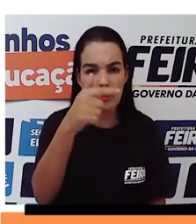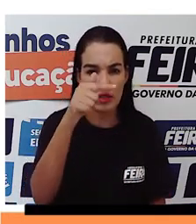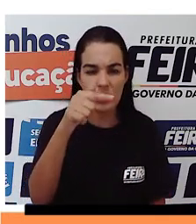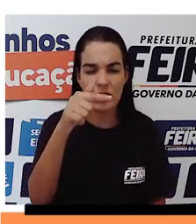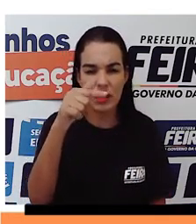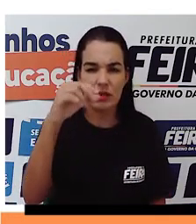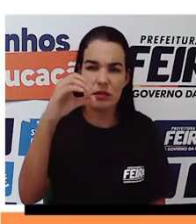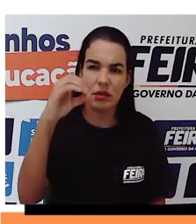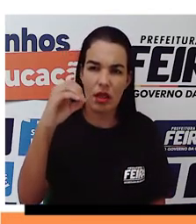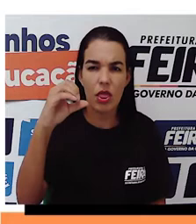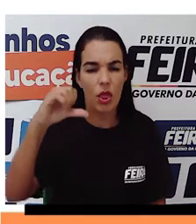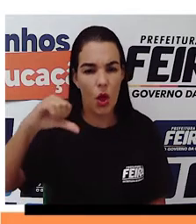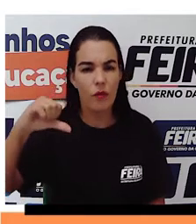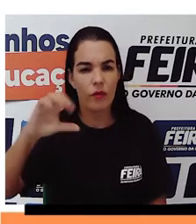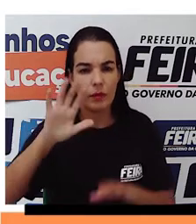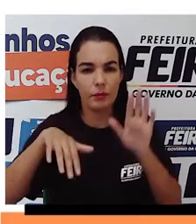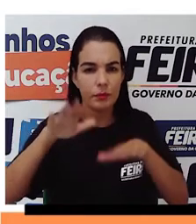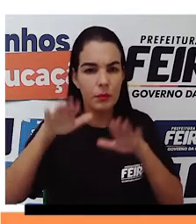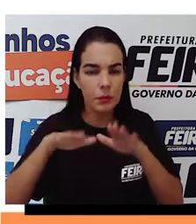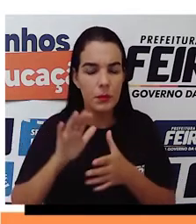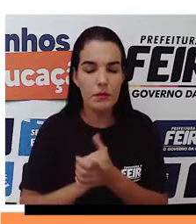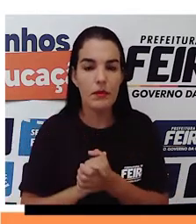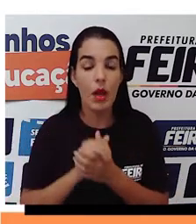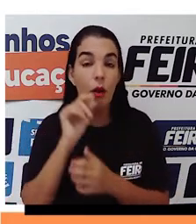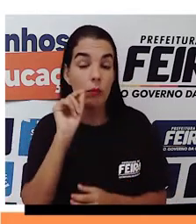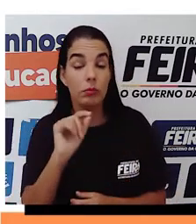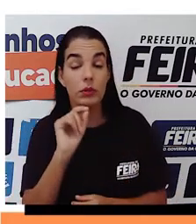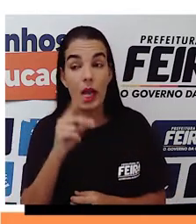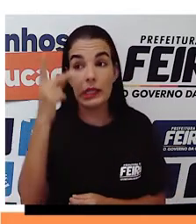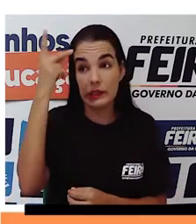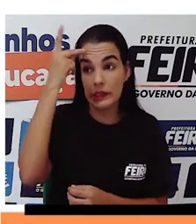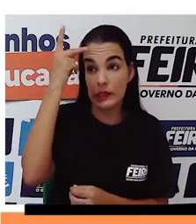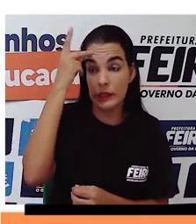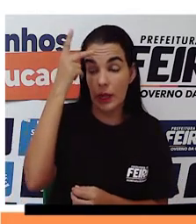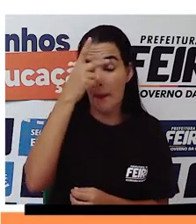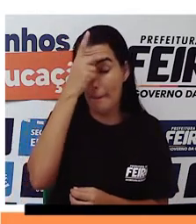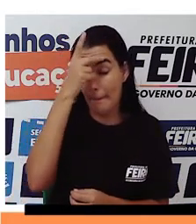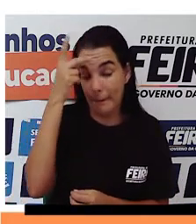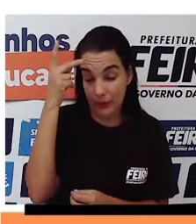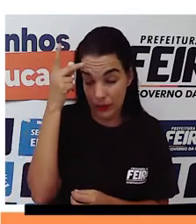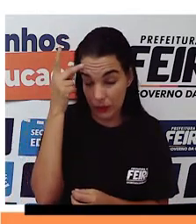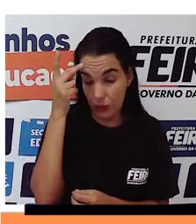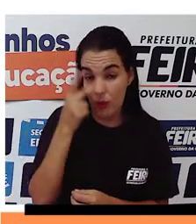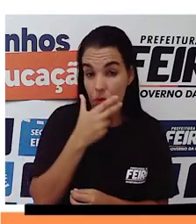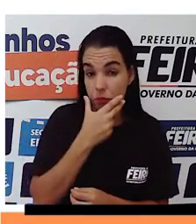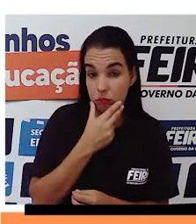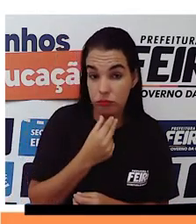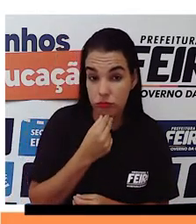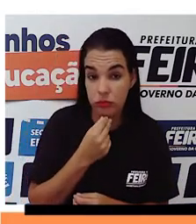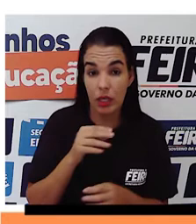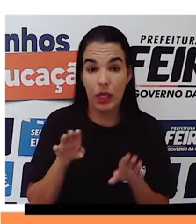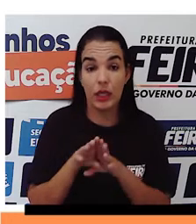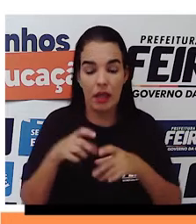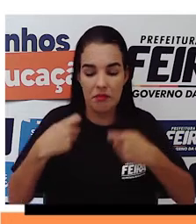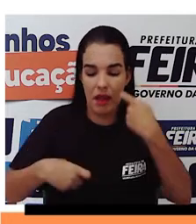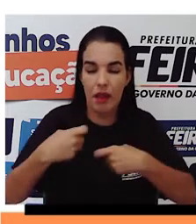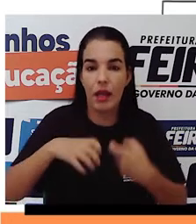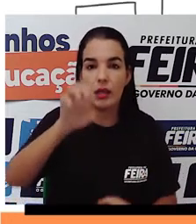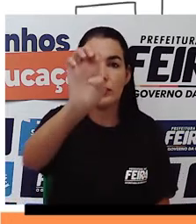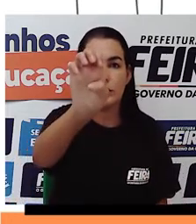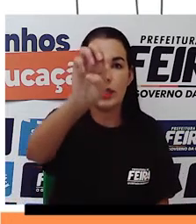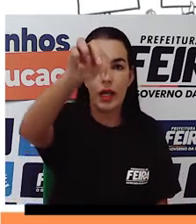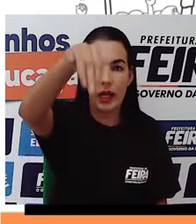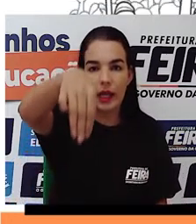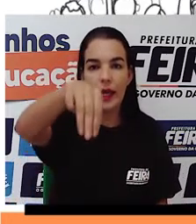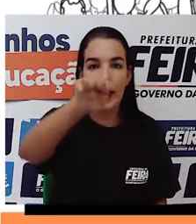Emboabas. Os bandeirantes paulistas queriam exclusividade na exploração das minas de ouro descoberta por eles.